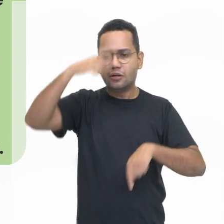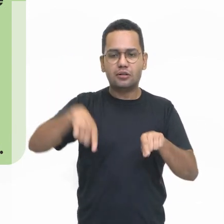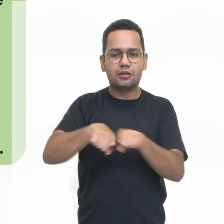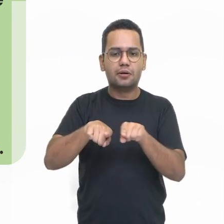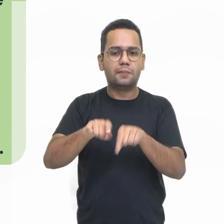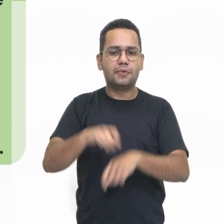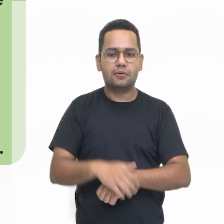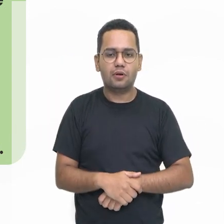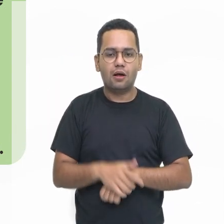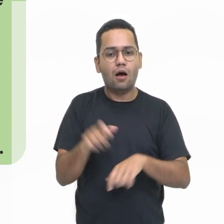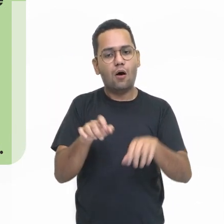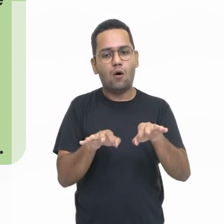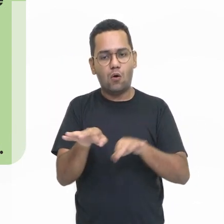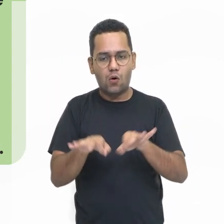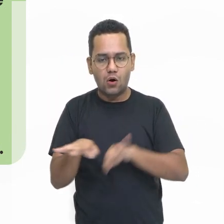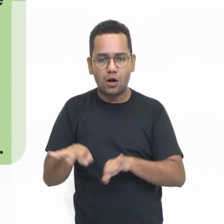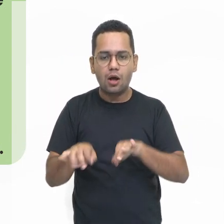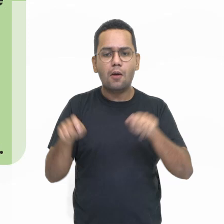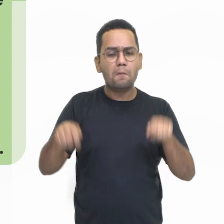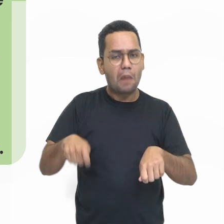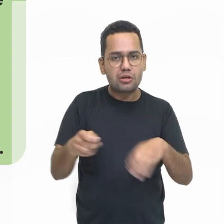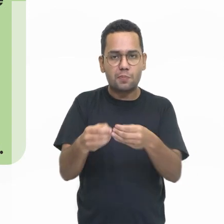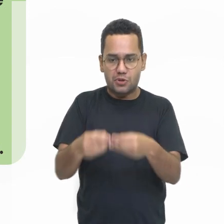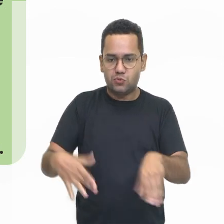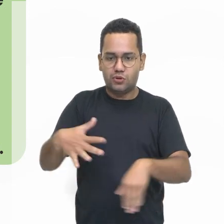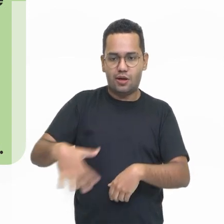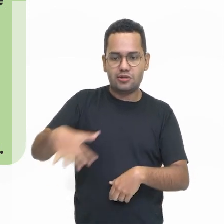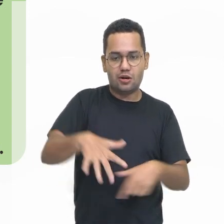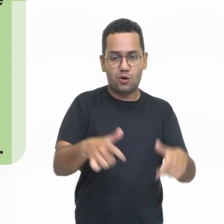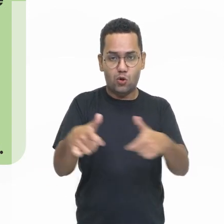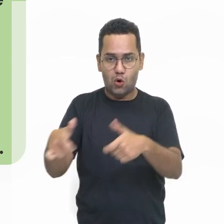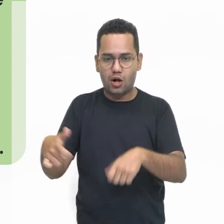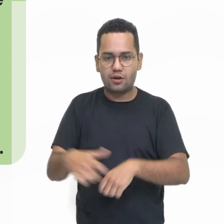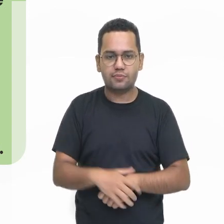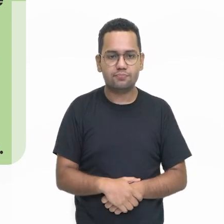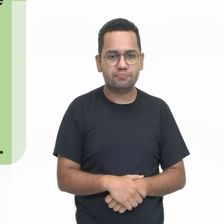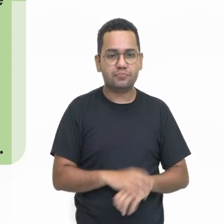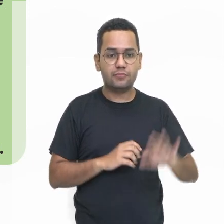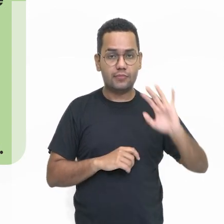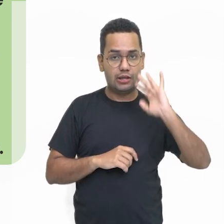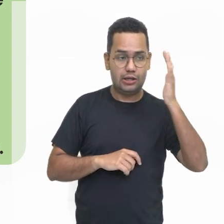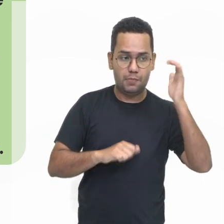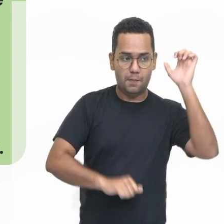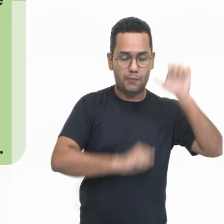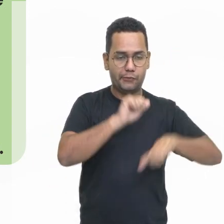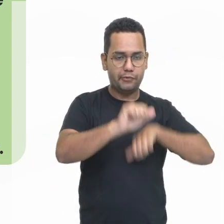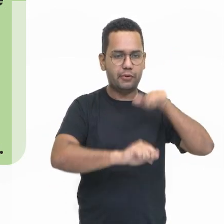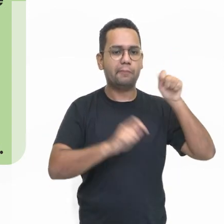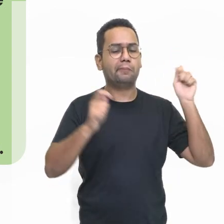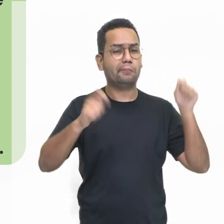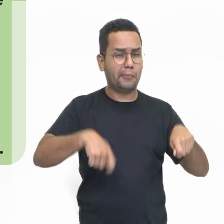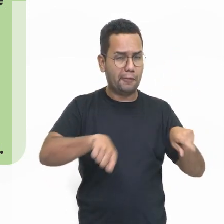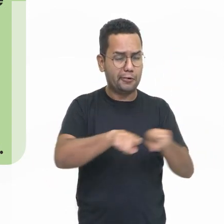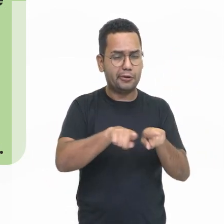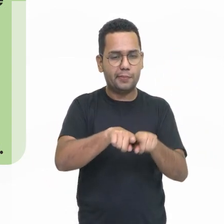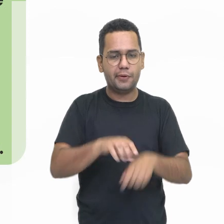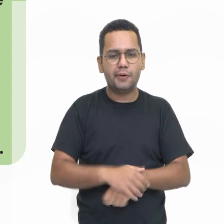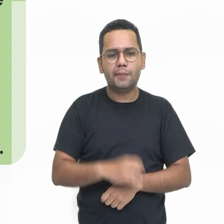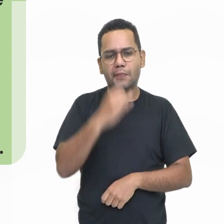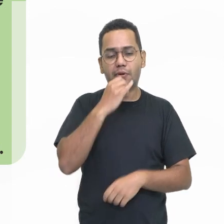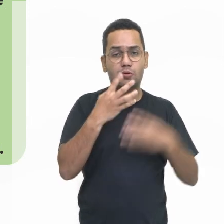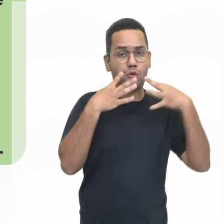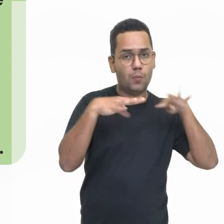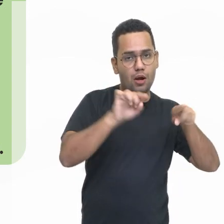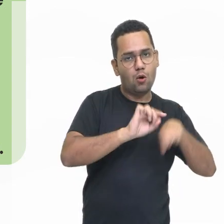pode levar à degradação dos ecossistemas, né? Mudanças climáticas também, ou naturais ou